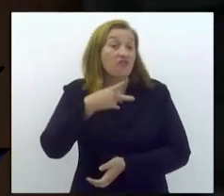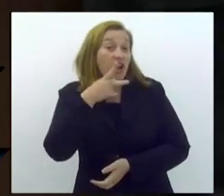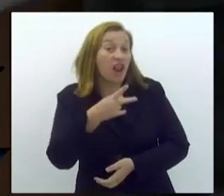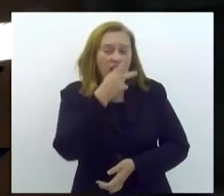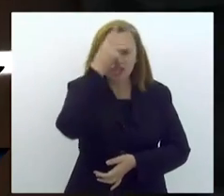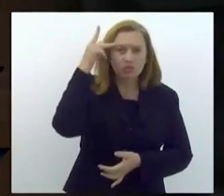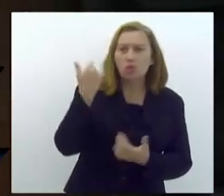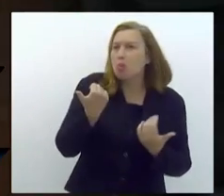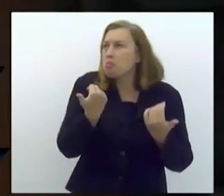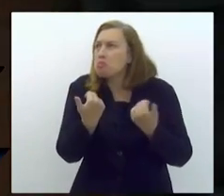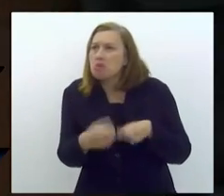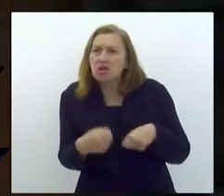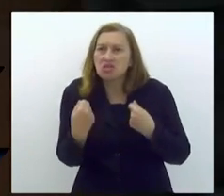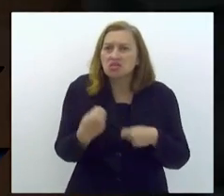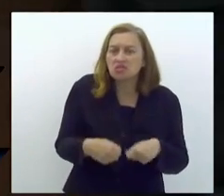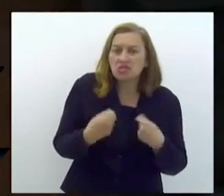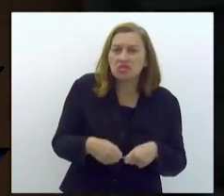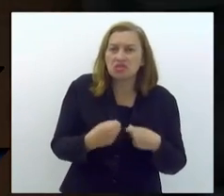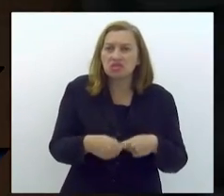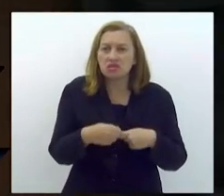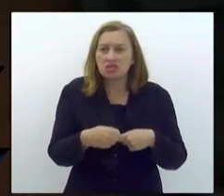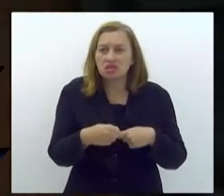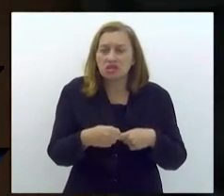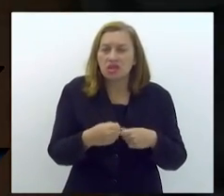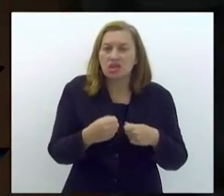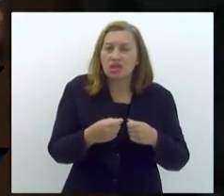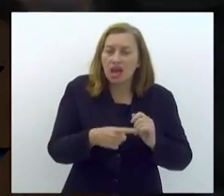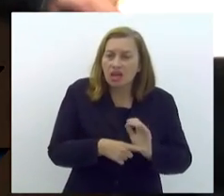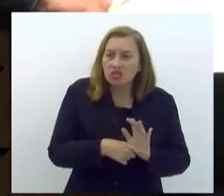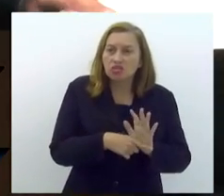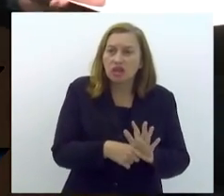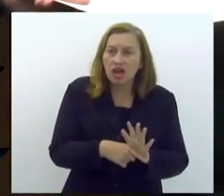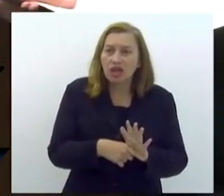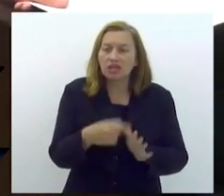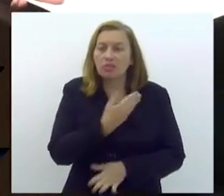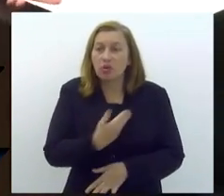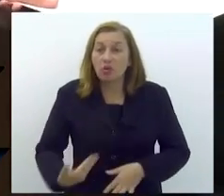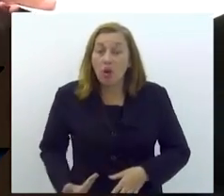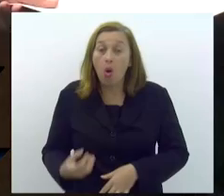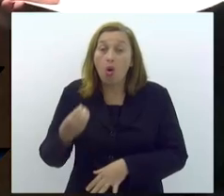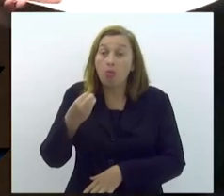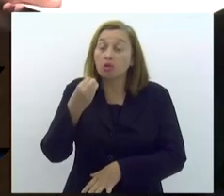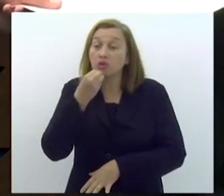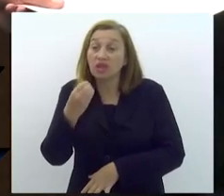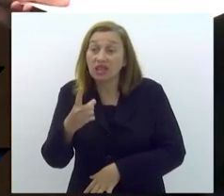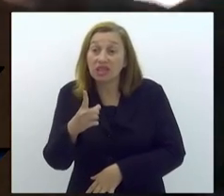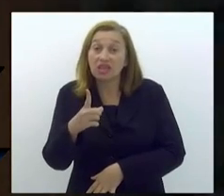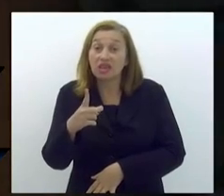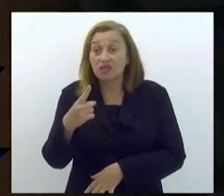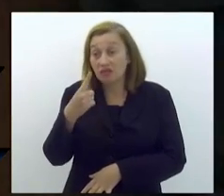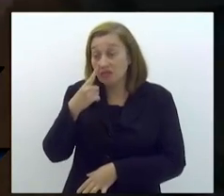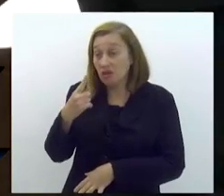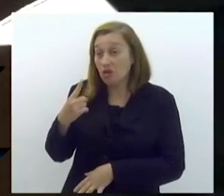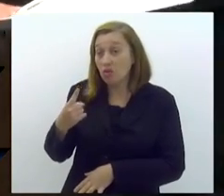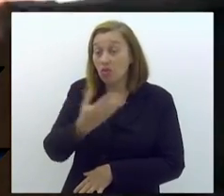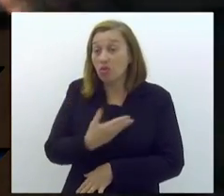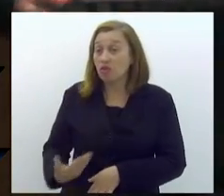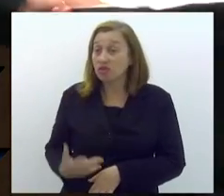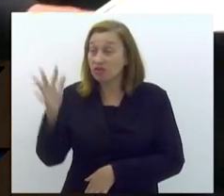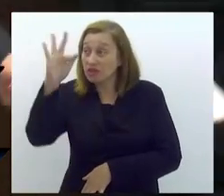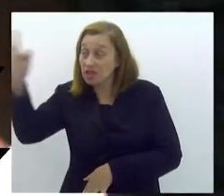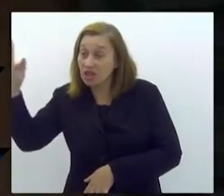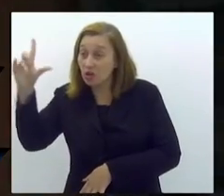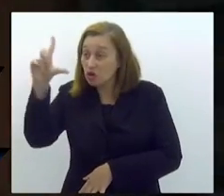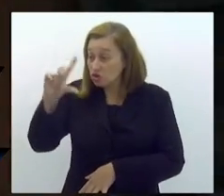as pessoas precisam ser é atendida pelo governo mas na primeira oportunidade que eles pegam o governo federal eles reduzem